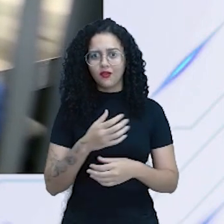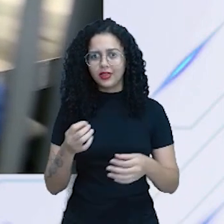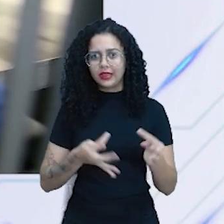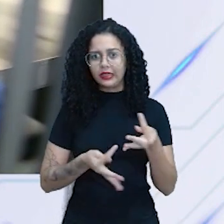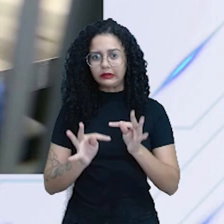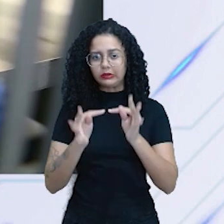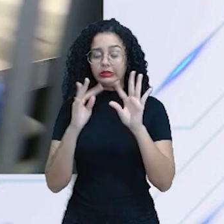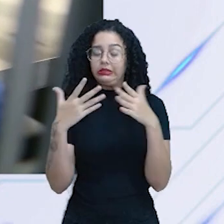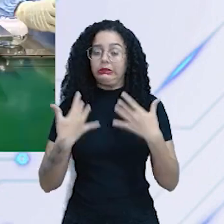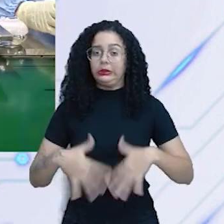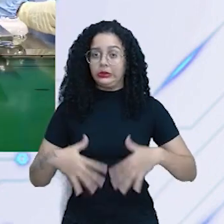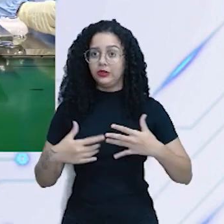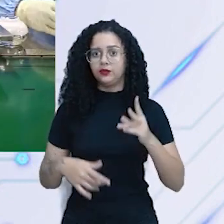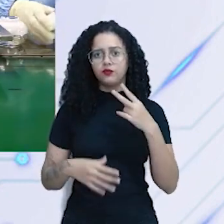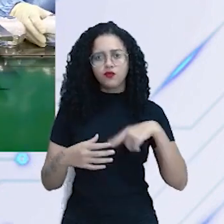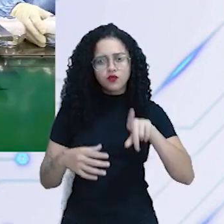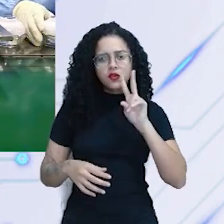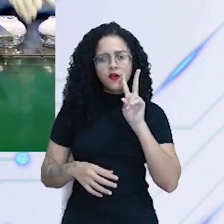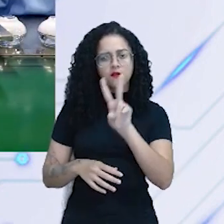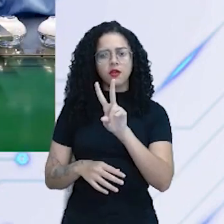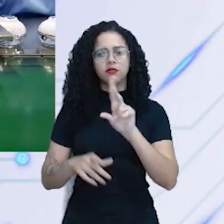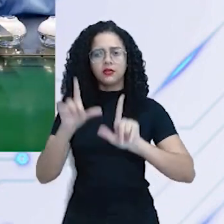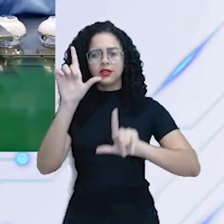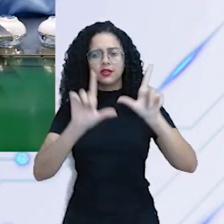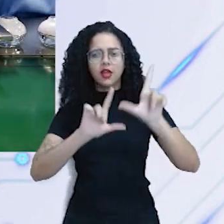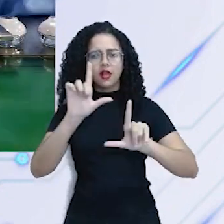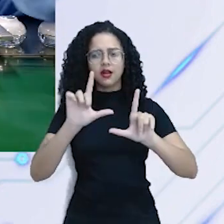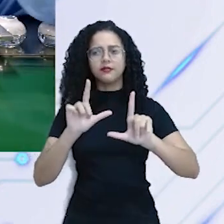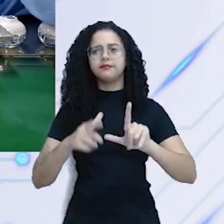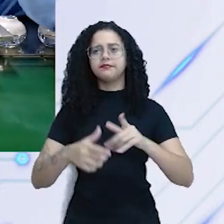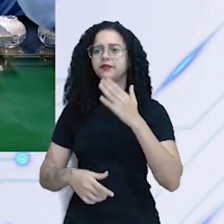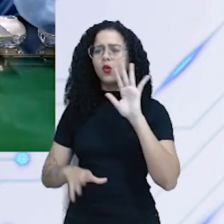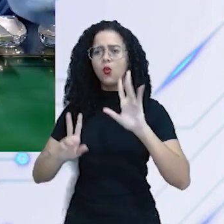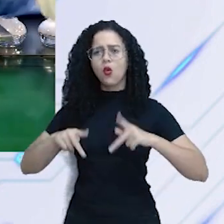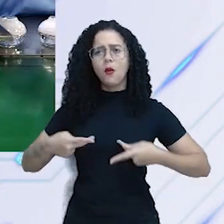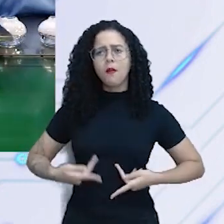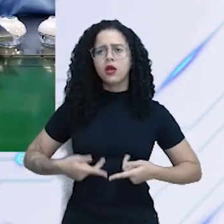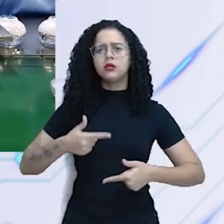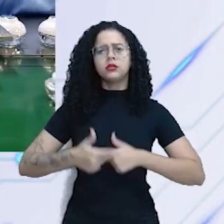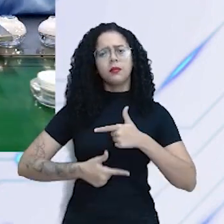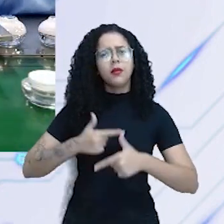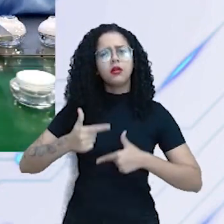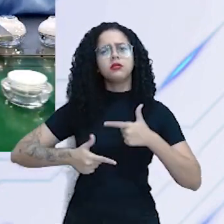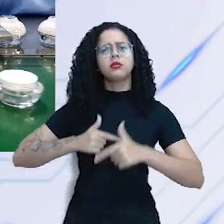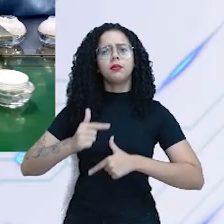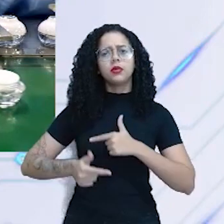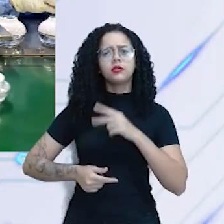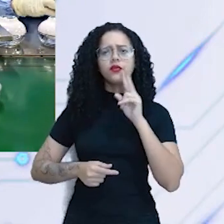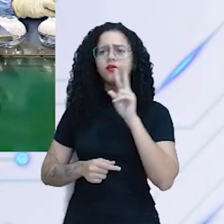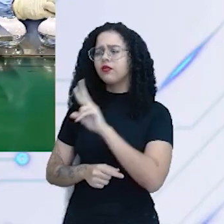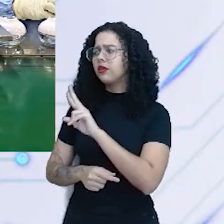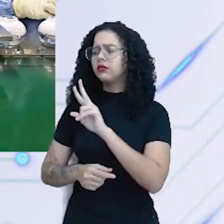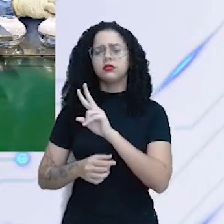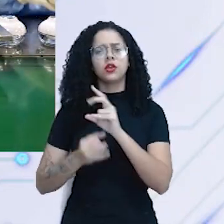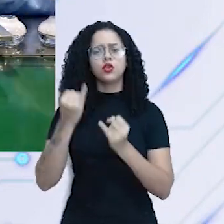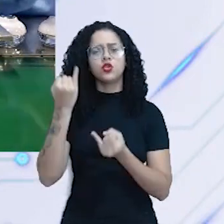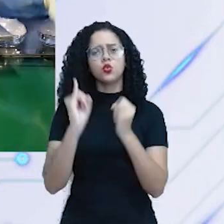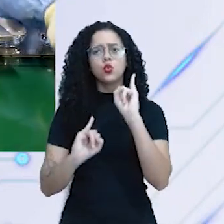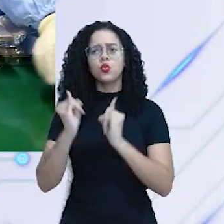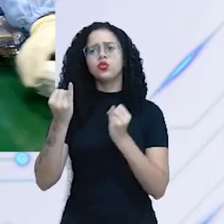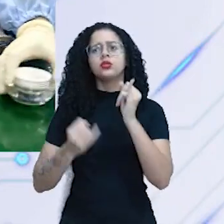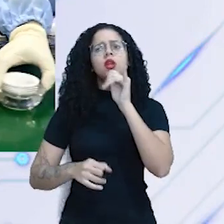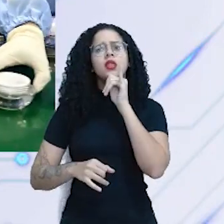tecnologias. E aí vocês estão vendo na tela, ó, essa tela aí você está vendo o ser humano trabalhando, vocês estão vendo na indústria aí ainda